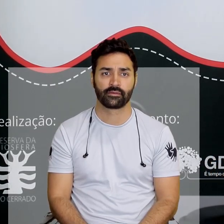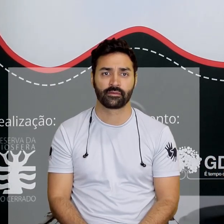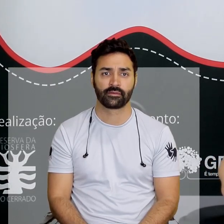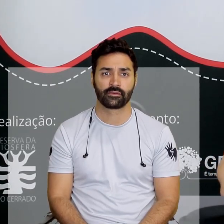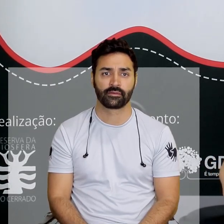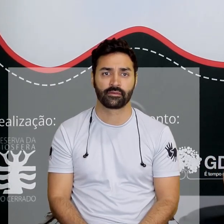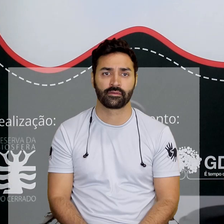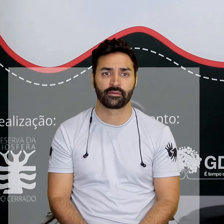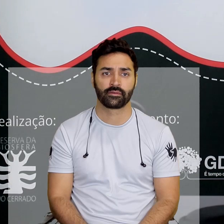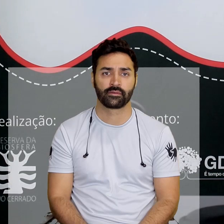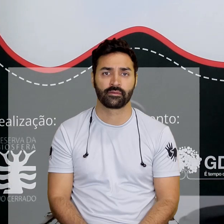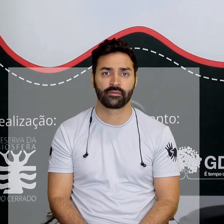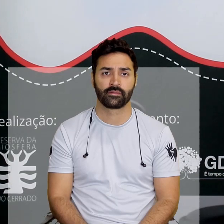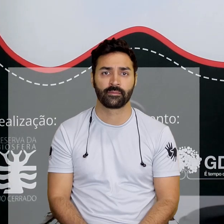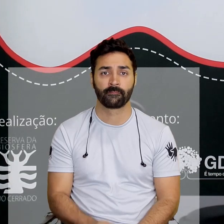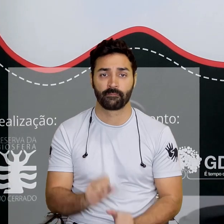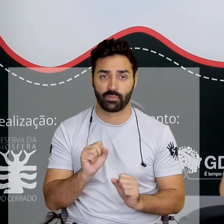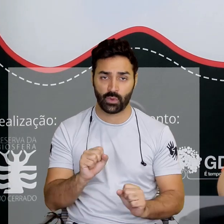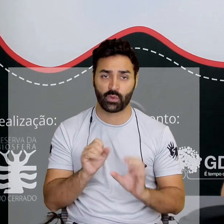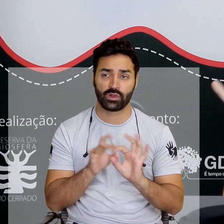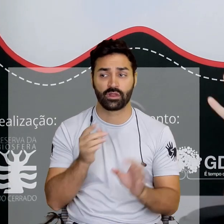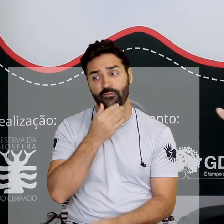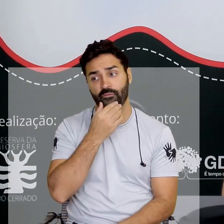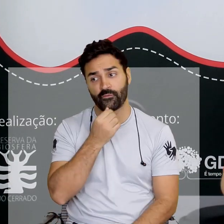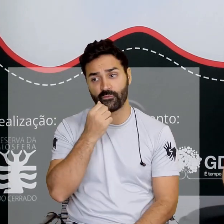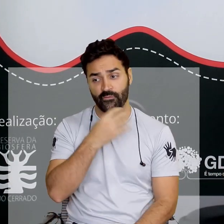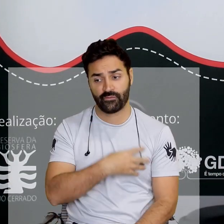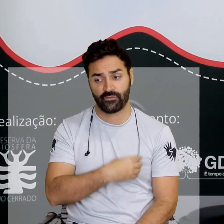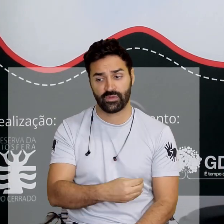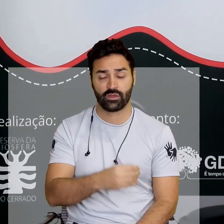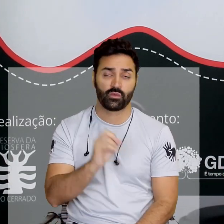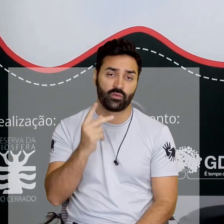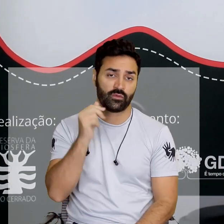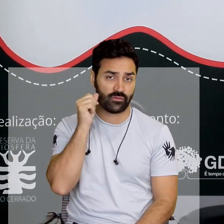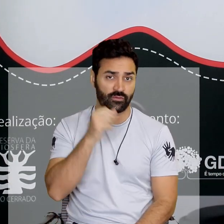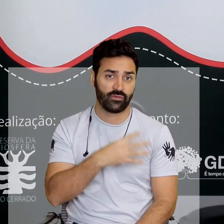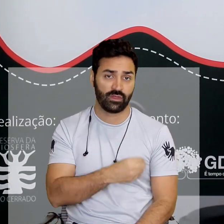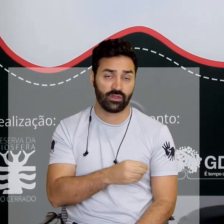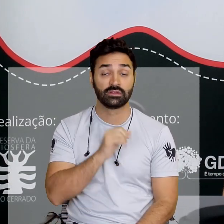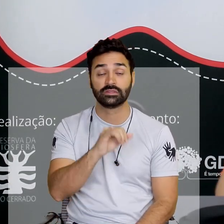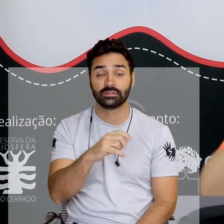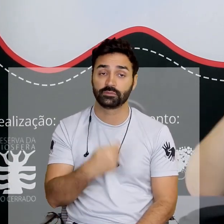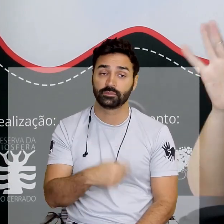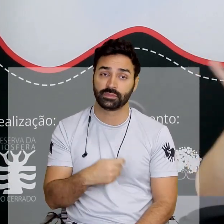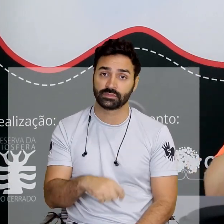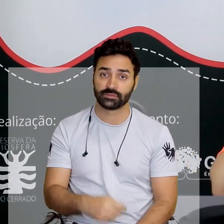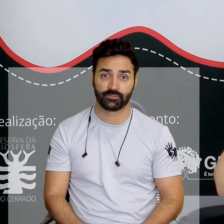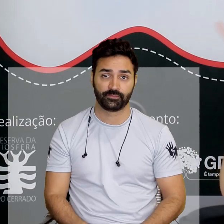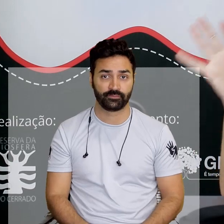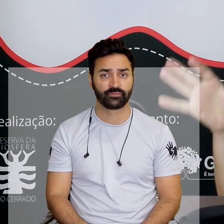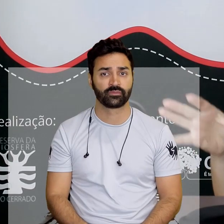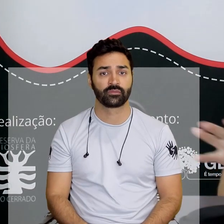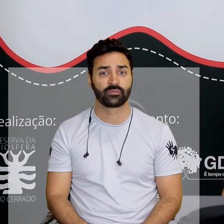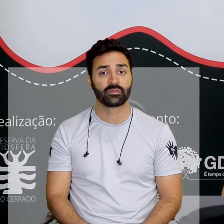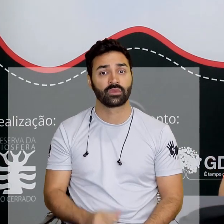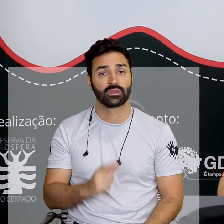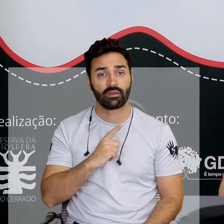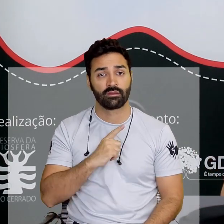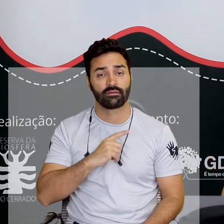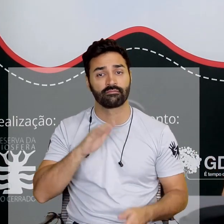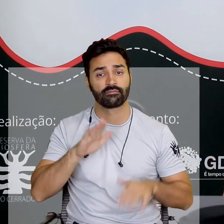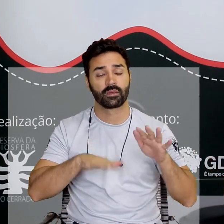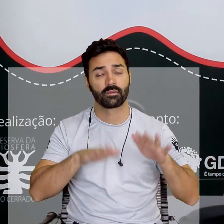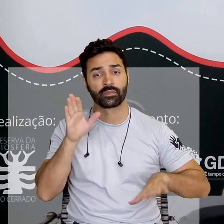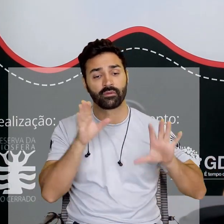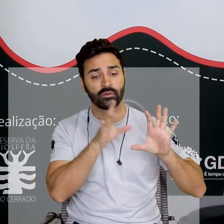ou filho. Só se for necessário a gente faz o homem e mulher, tá? Existem contextos que